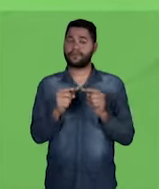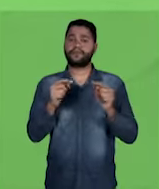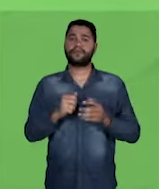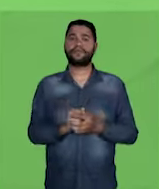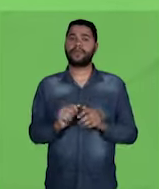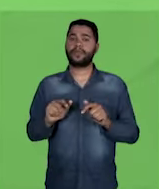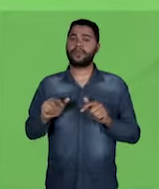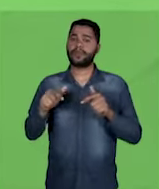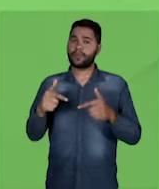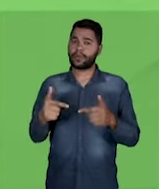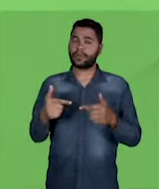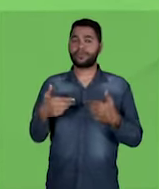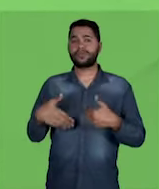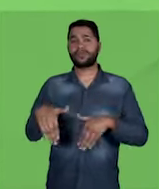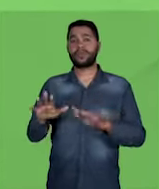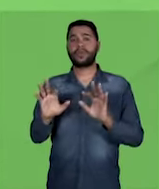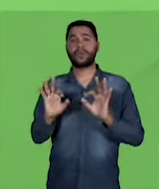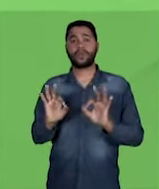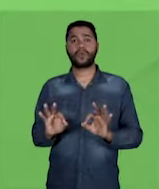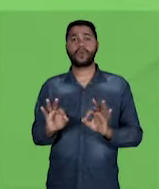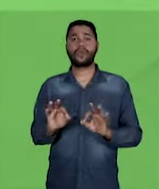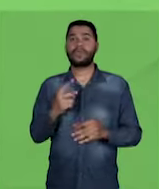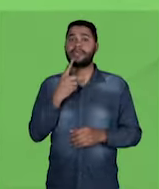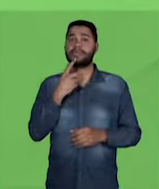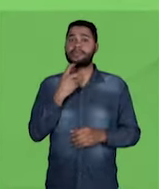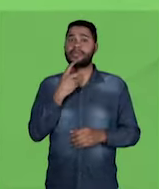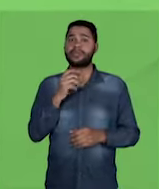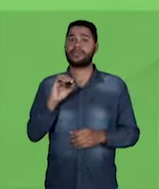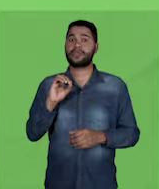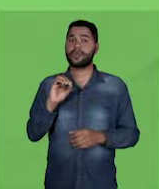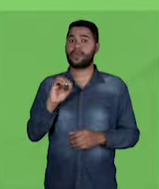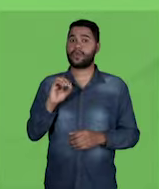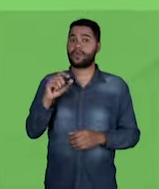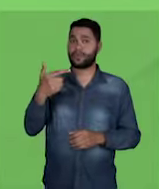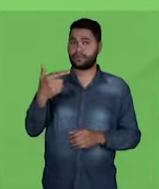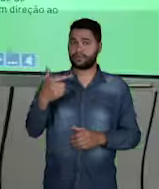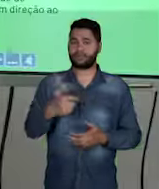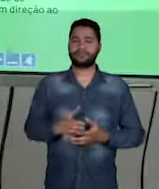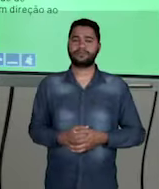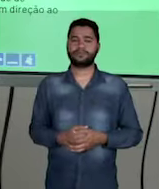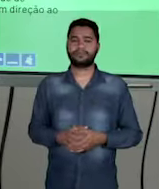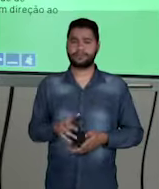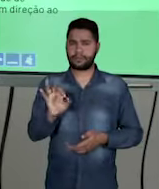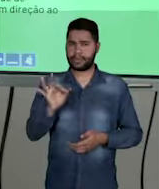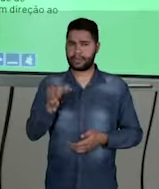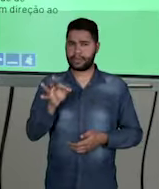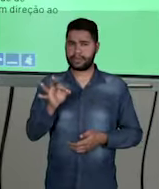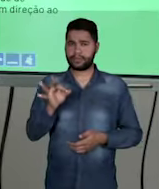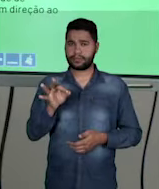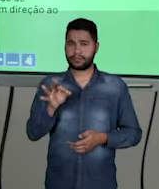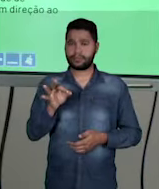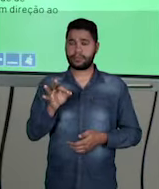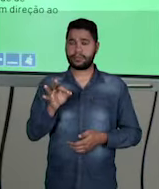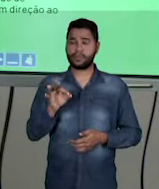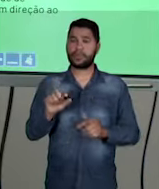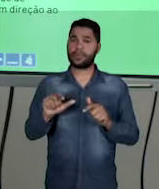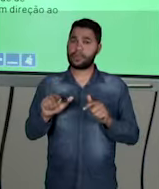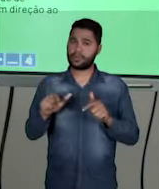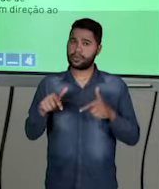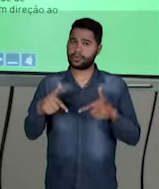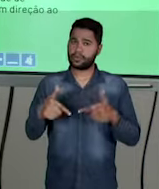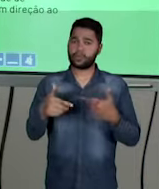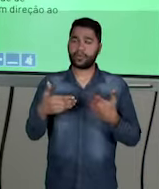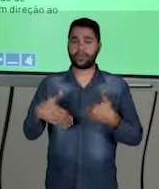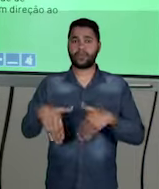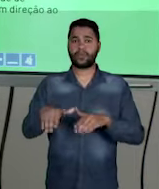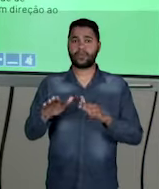Atuam transportando exclusivamente sangue oxigenado. É isso mesmo, gente? Elas atuam